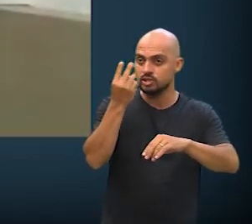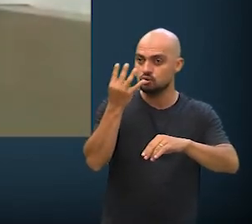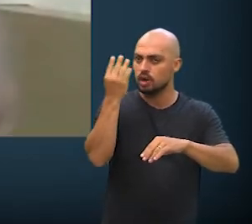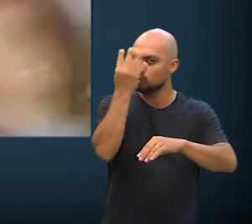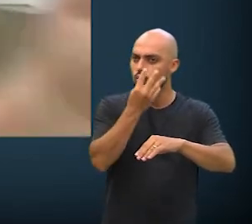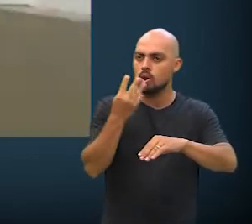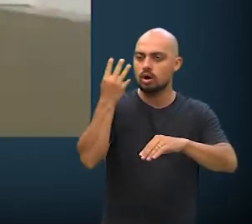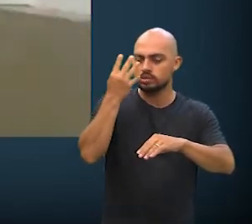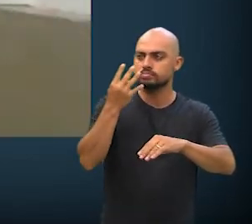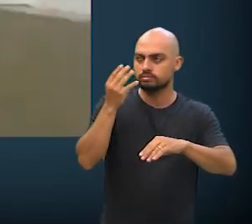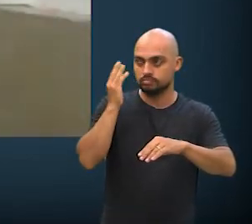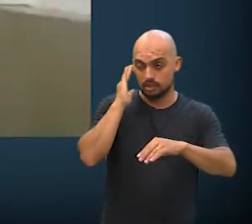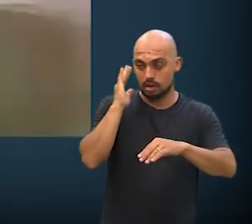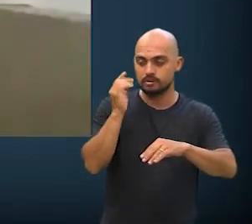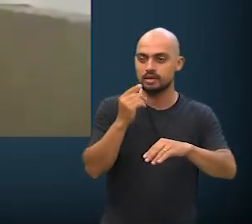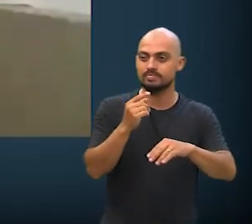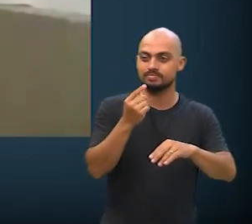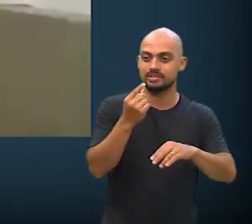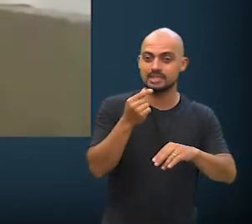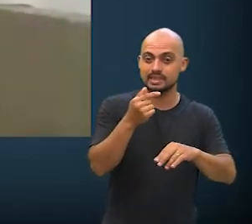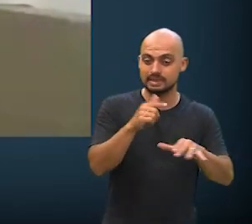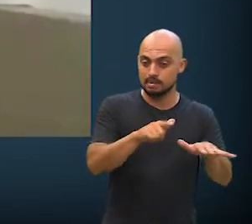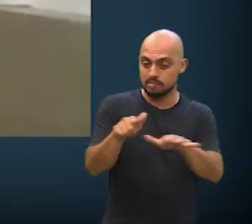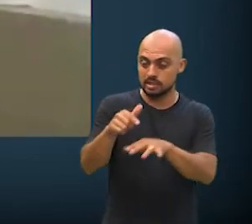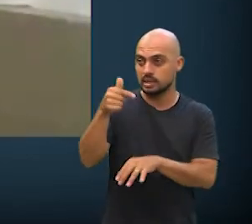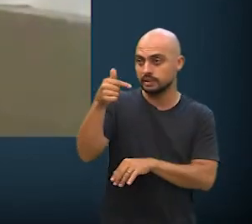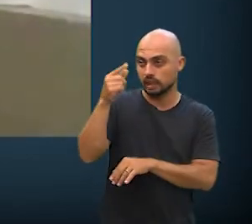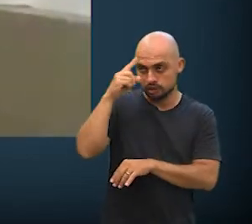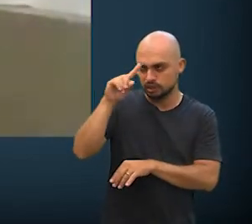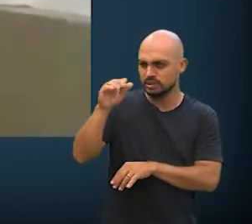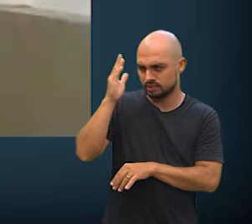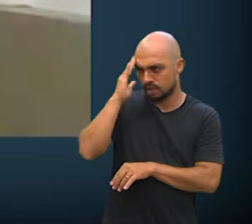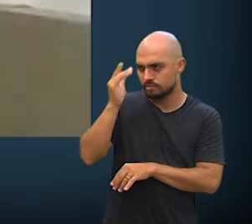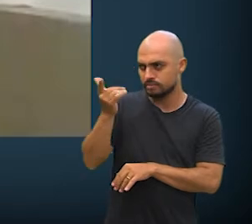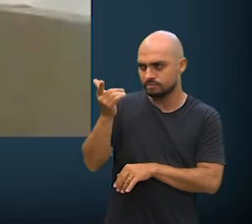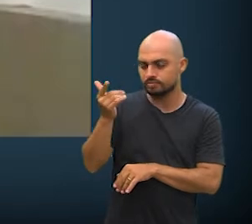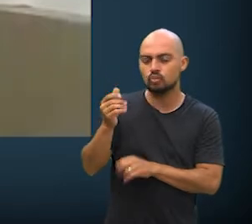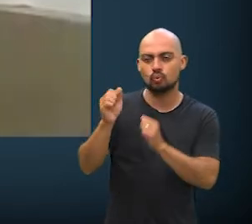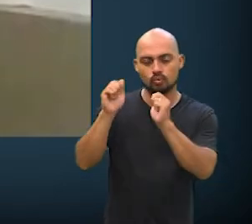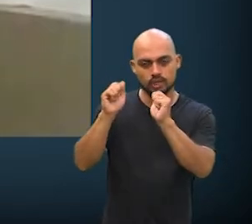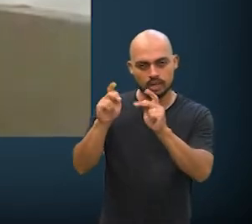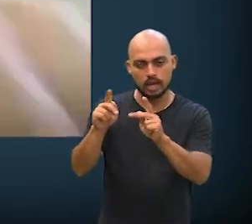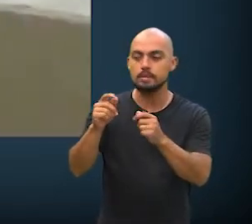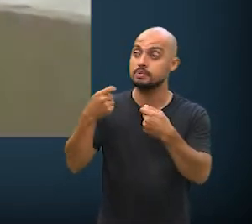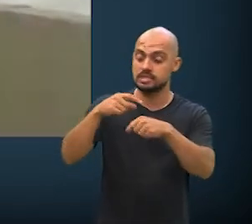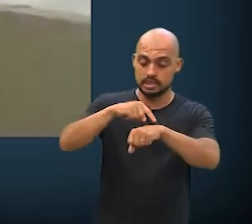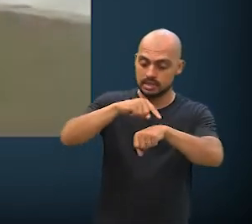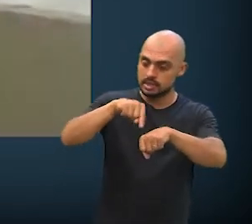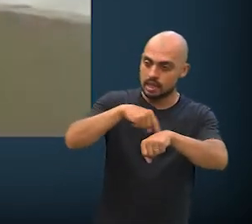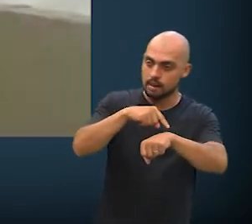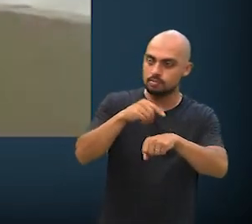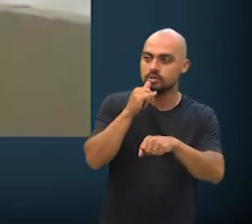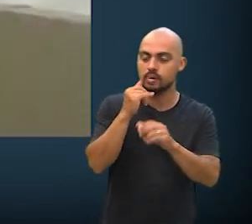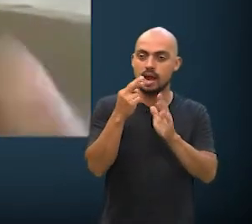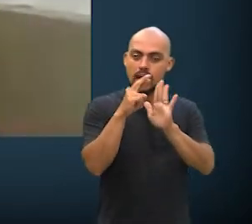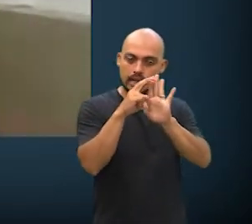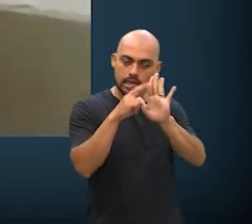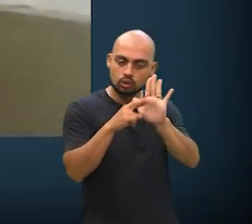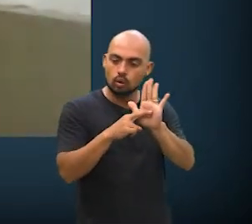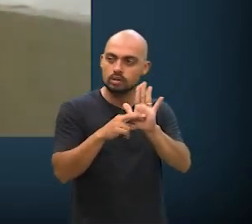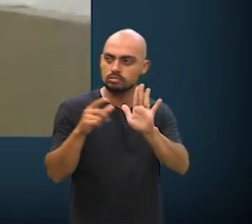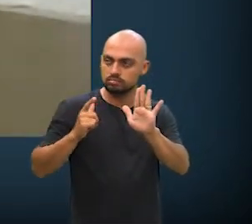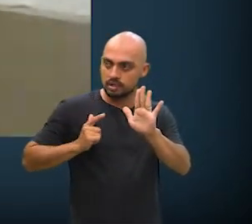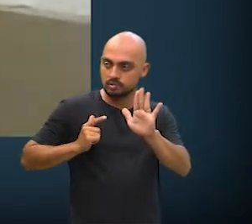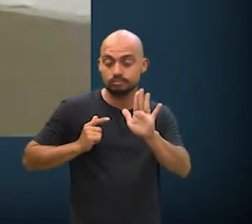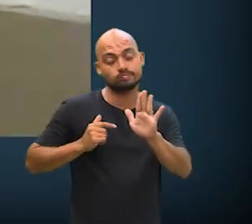por semana, e tudo isso que ele quer fazer demanda tempo. Tem que ter relatório? Demanda tempo. Tem que prospectar